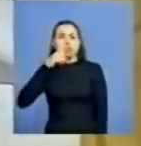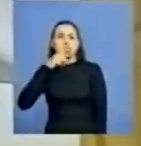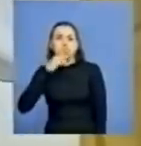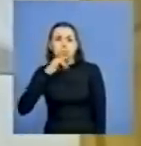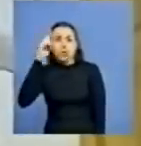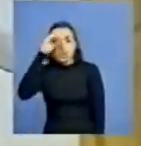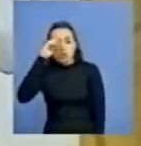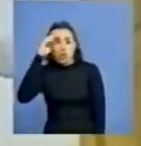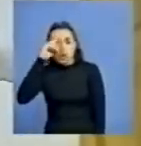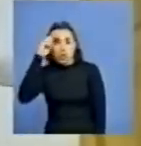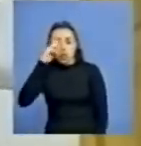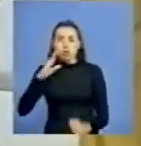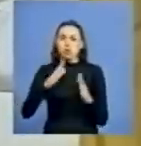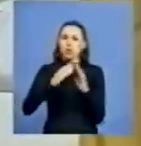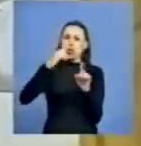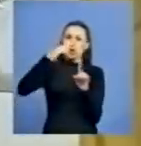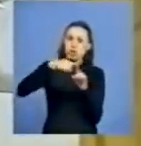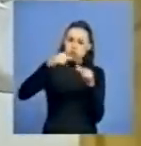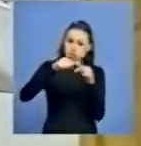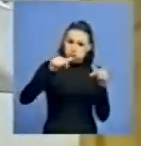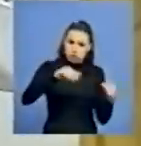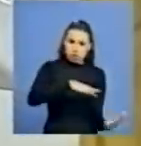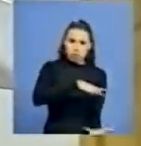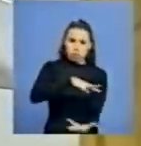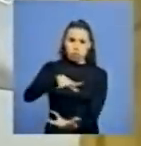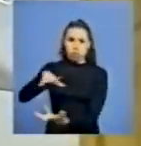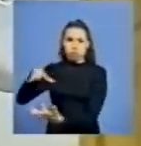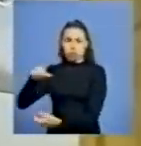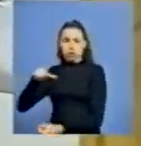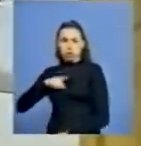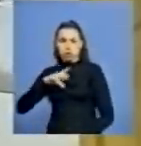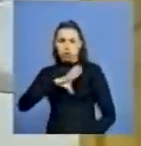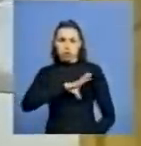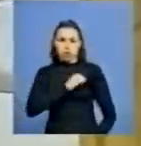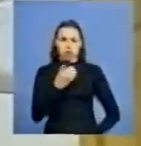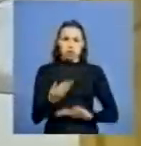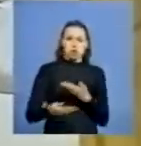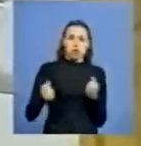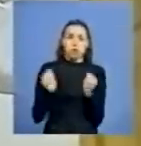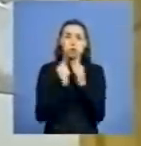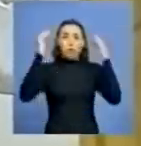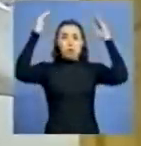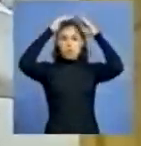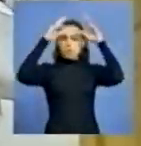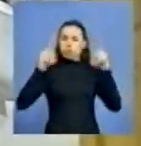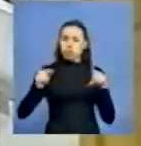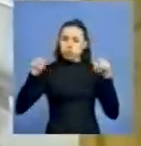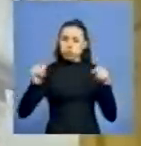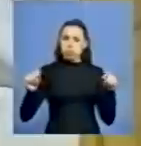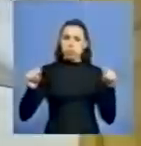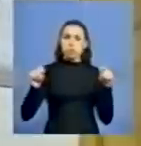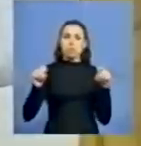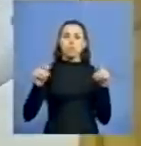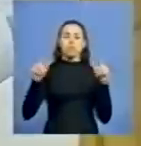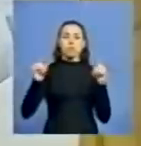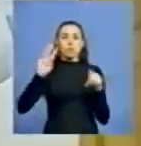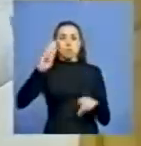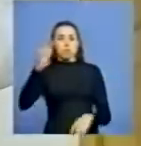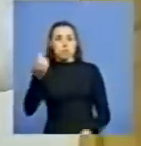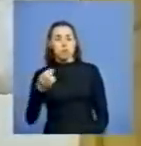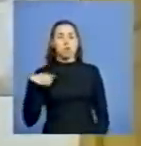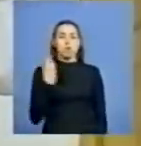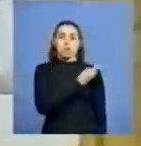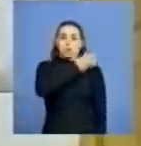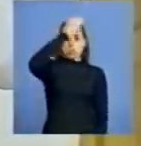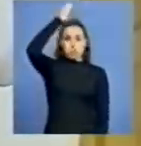vossa igreja, migrante, peregrina pelo mundo inteiro, que ela cresça na caridade com nosso Papa Bento, com nosso Bispo